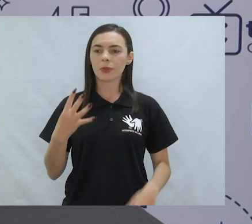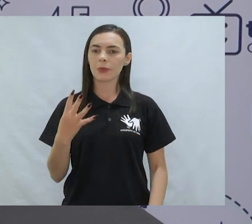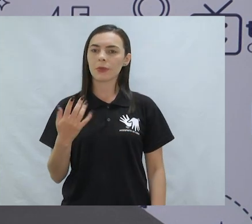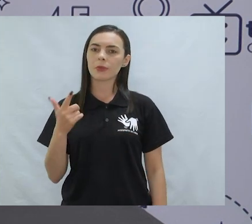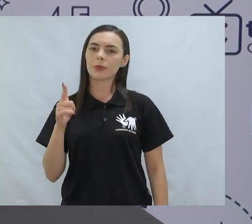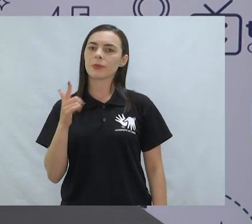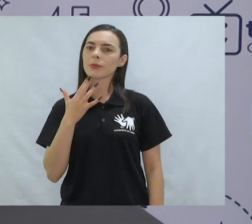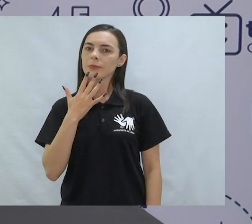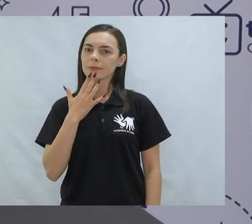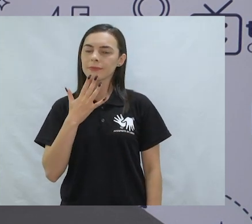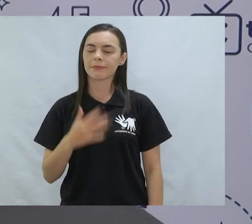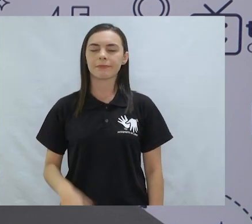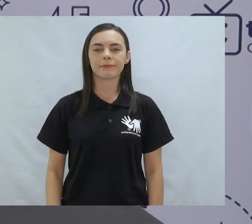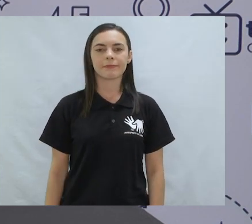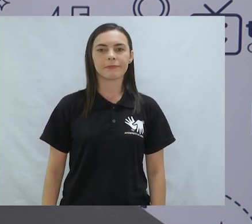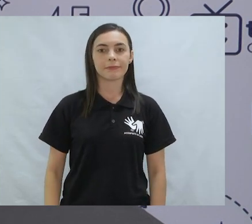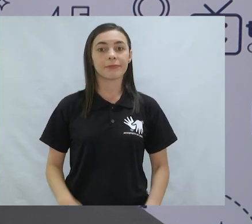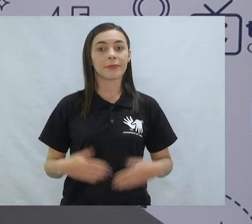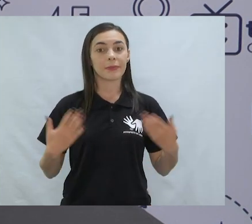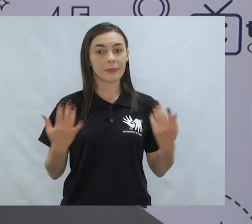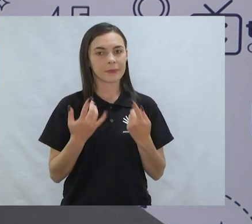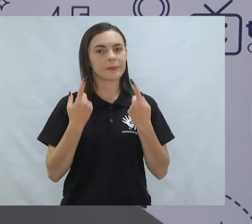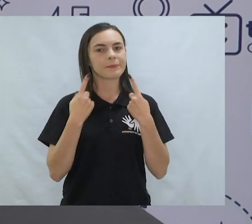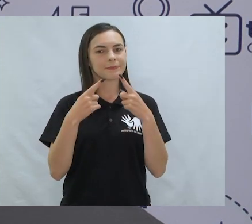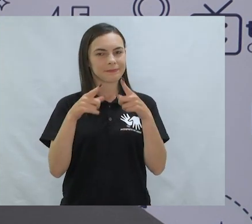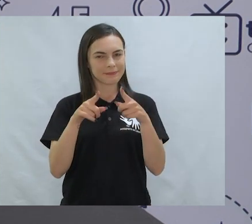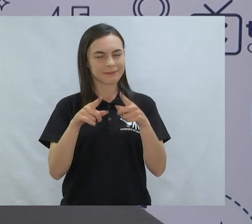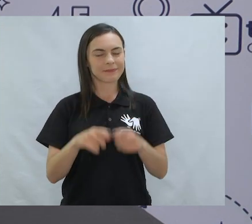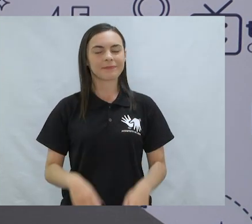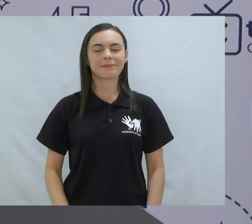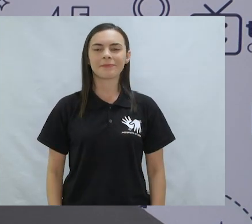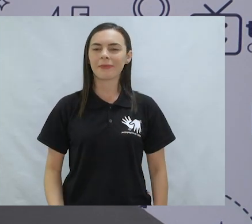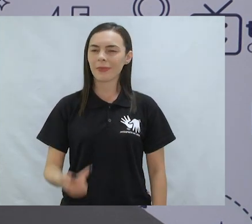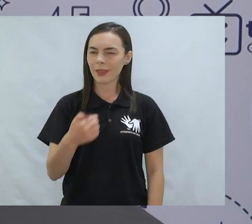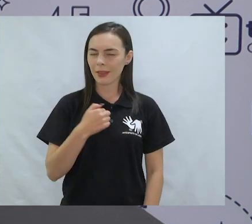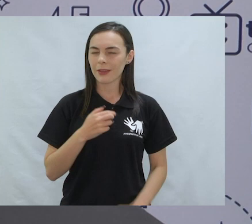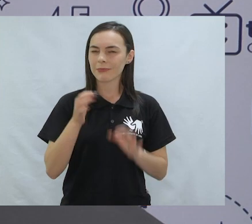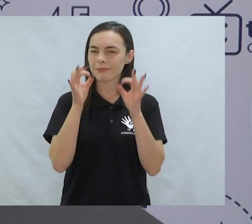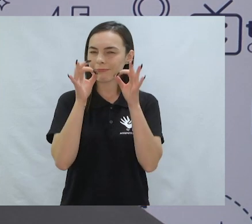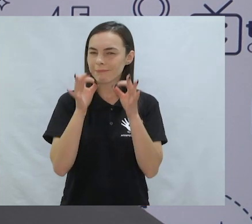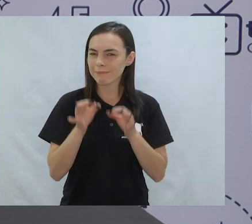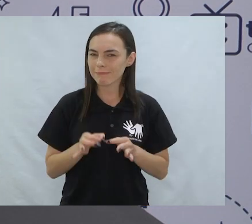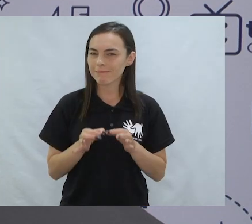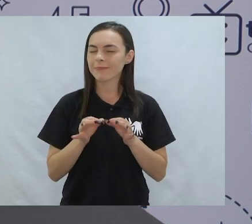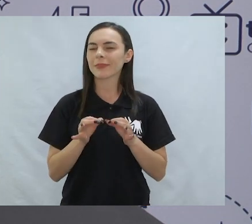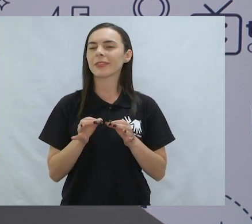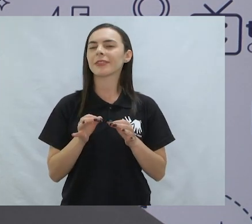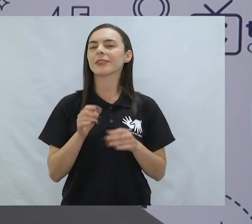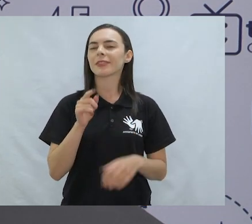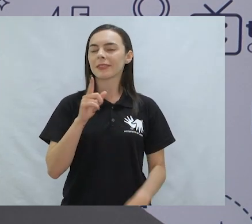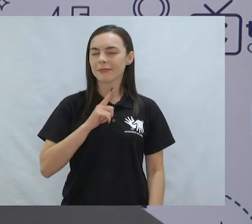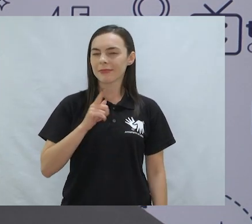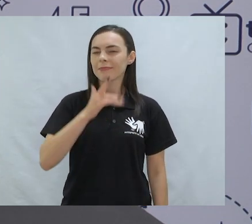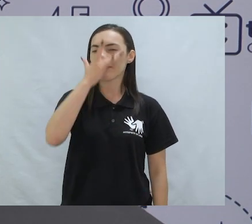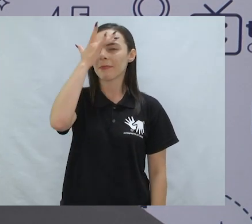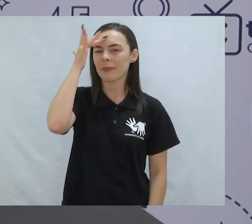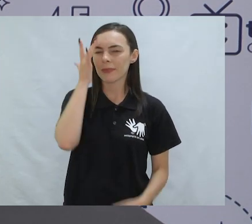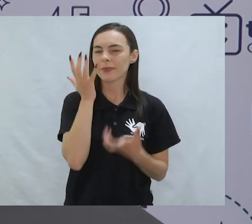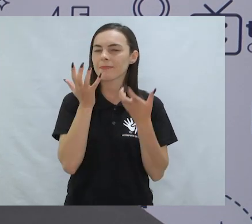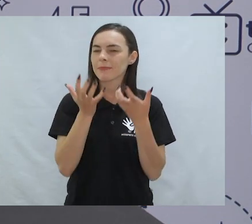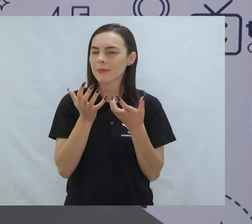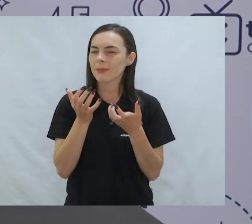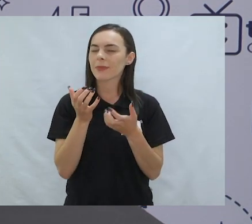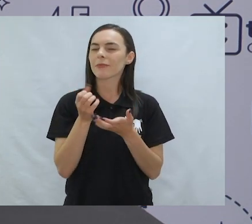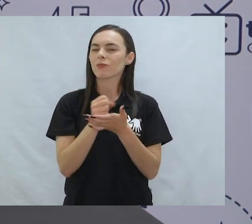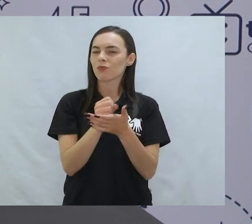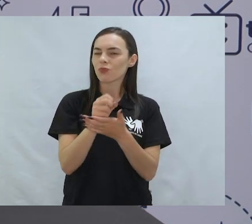ok? Então fica o desafio para você. E eu tenho certeza absoluta que alguém vai jogar